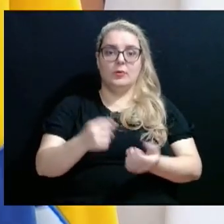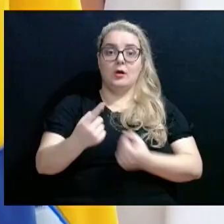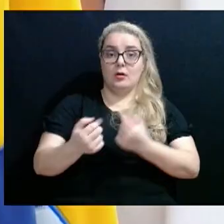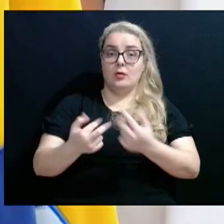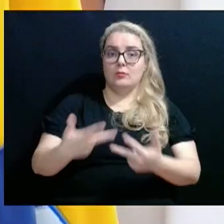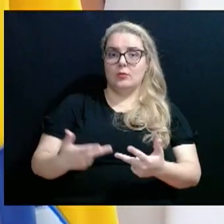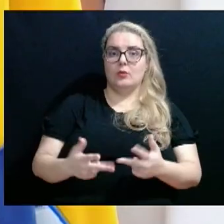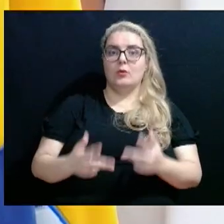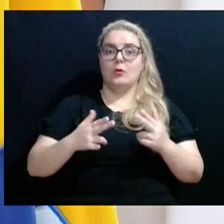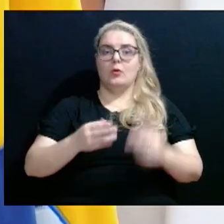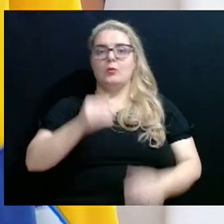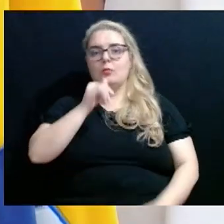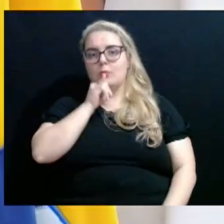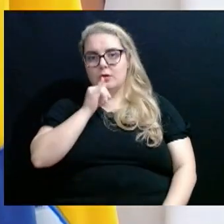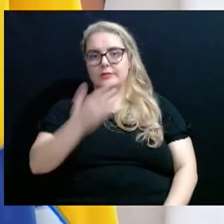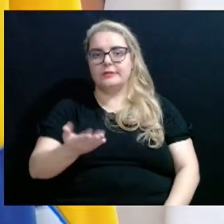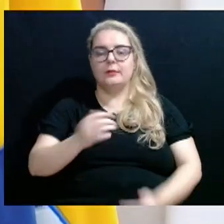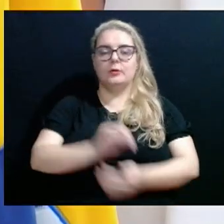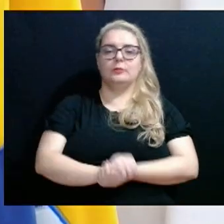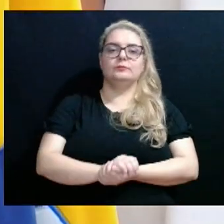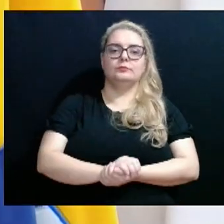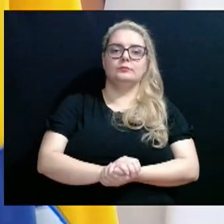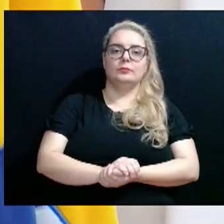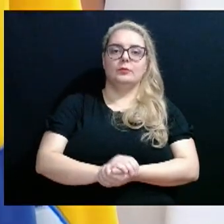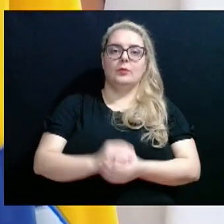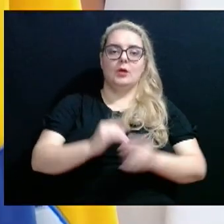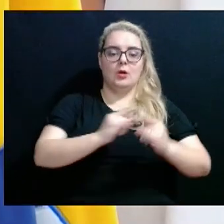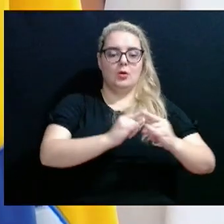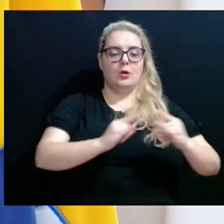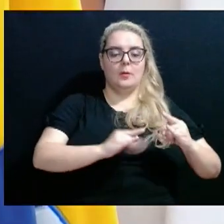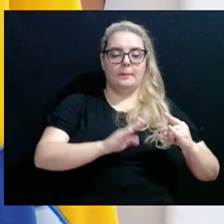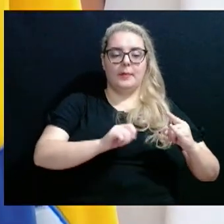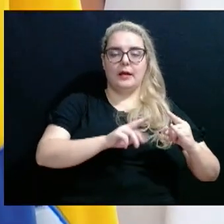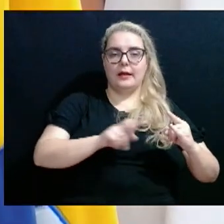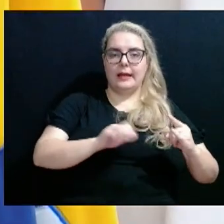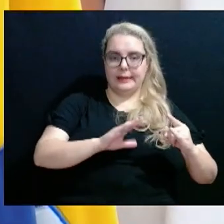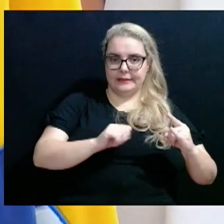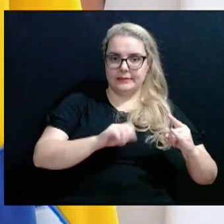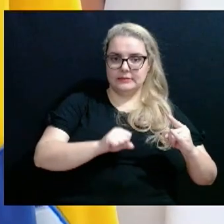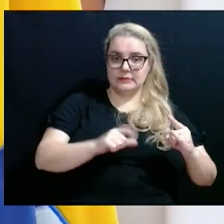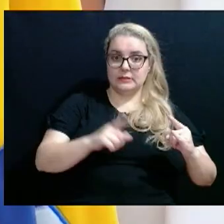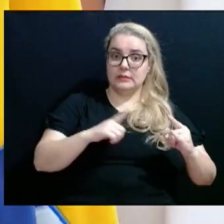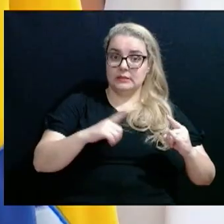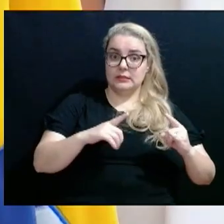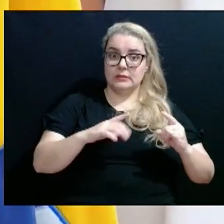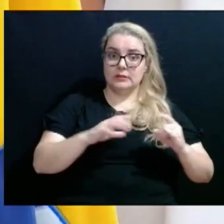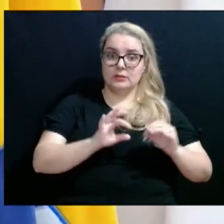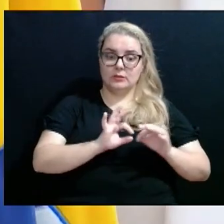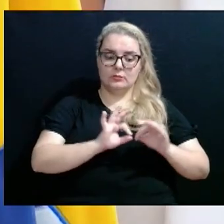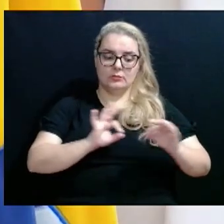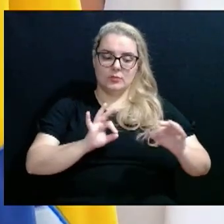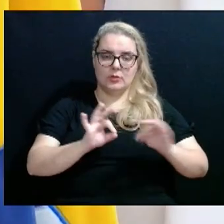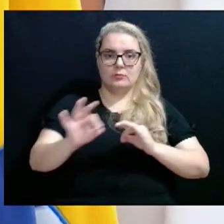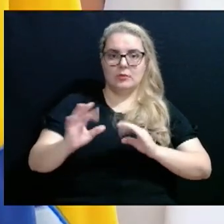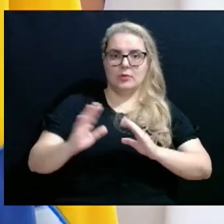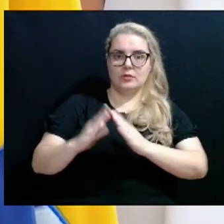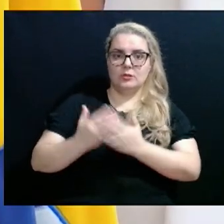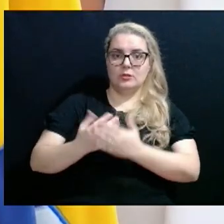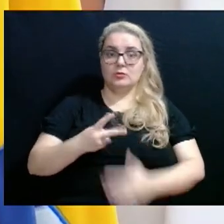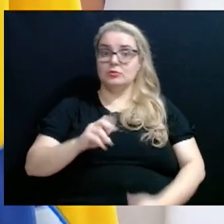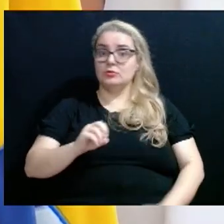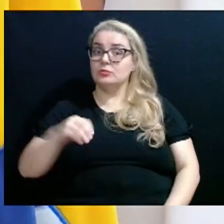Vou explicar para você. As barracas hoje, ela tem uma certa distância de escola, 200 metros.